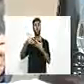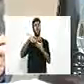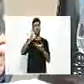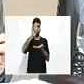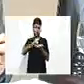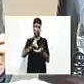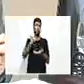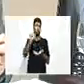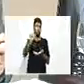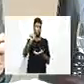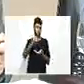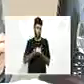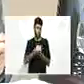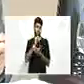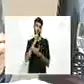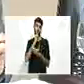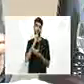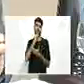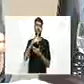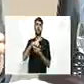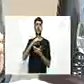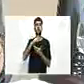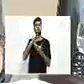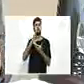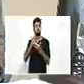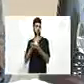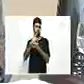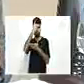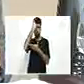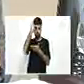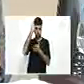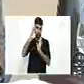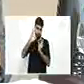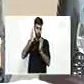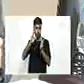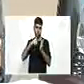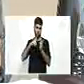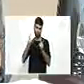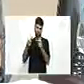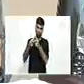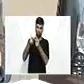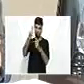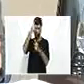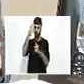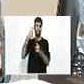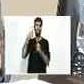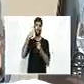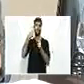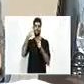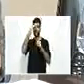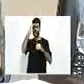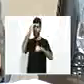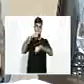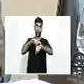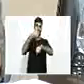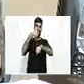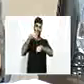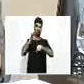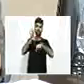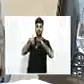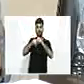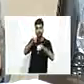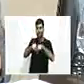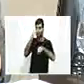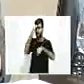verdade às vezes a Às vezes tem pessoas não são todo mundo tem uma minoria que não não respeita o horário da coleta do lixo Isso